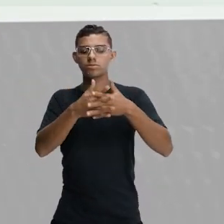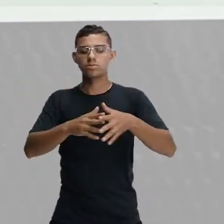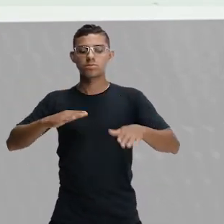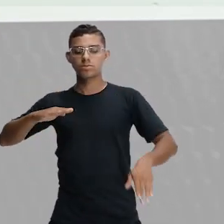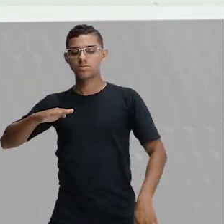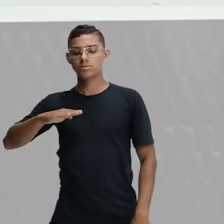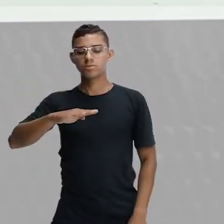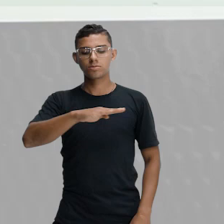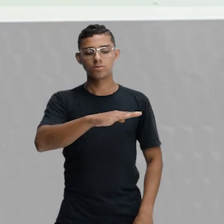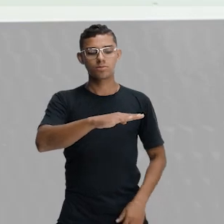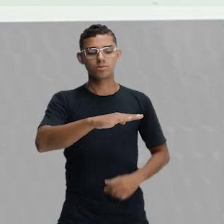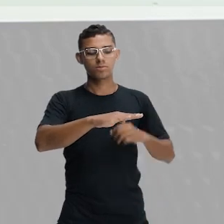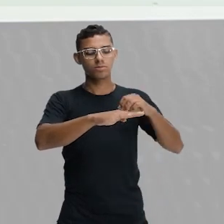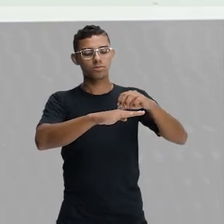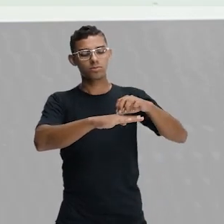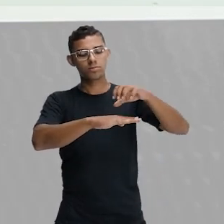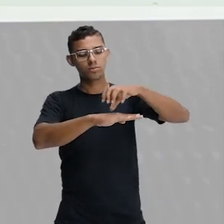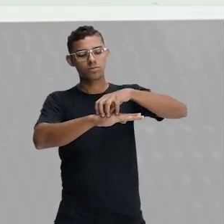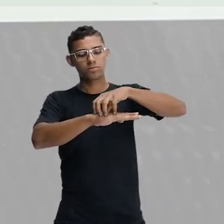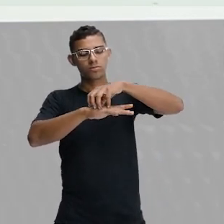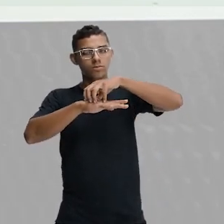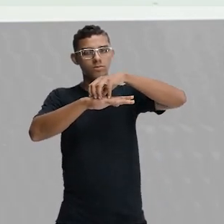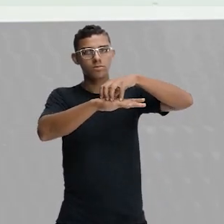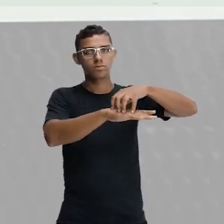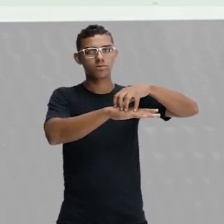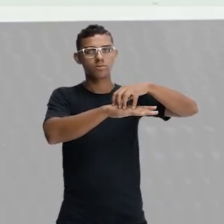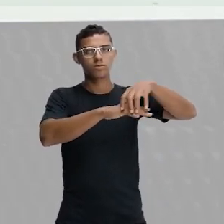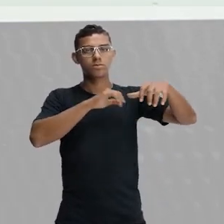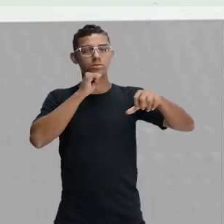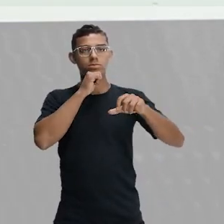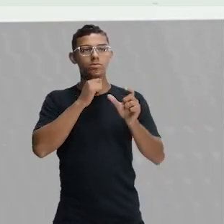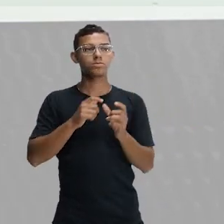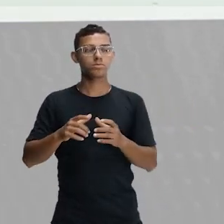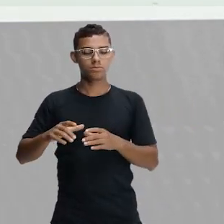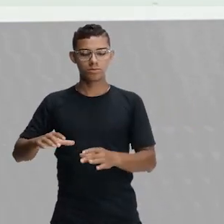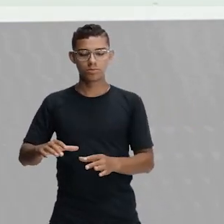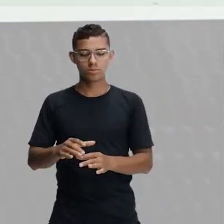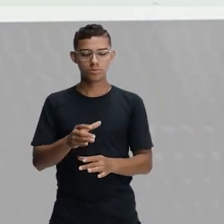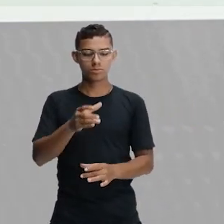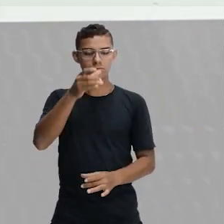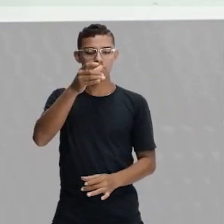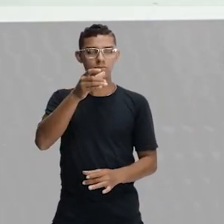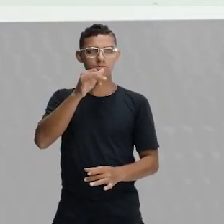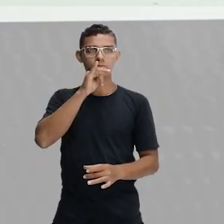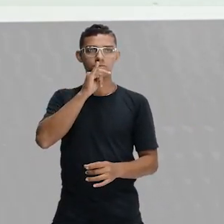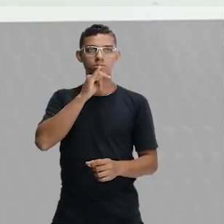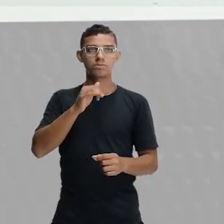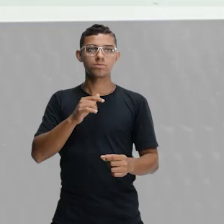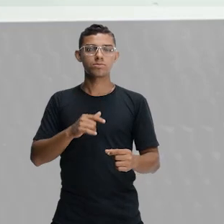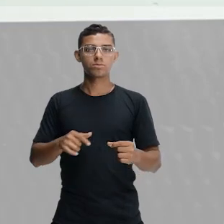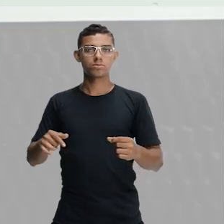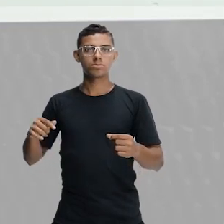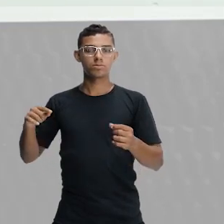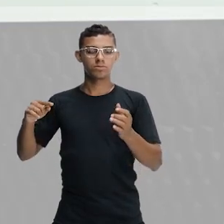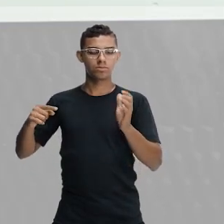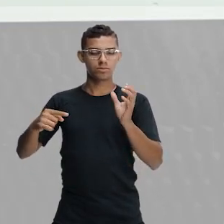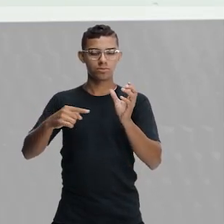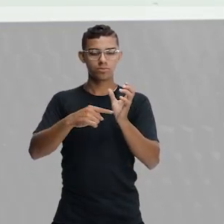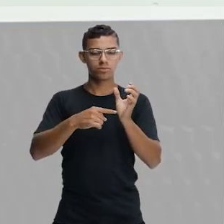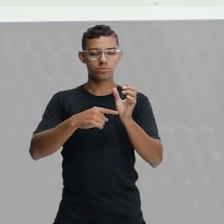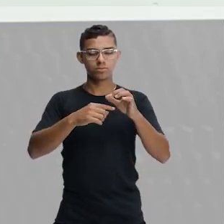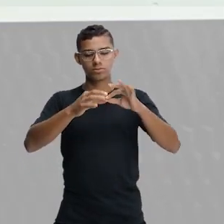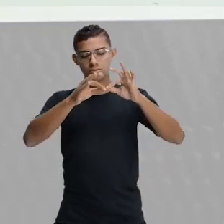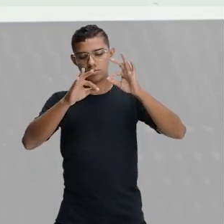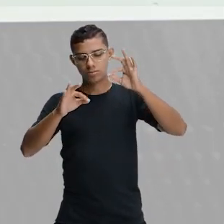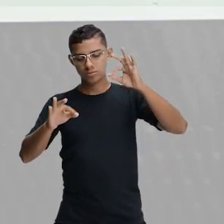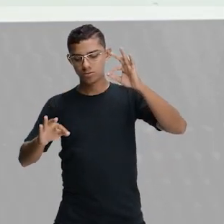chegou, ok, naquele posto, coloca-se um fio que liga a lataria do caminhão ao